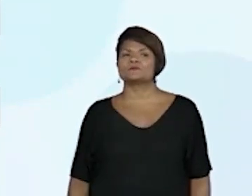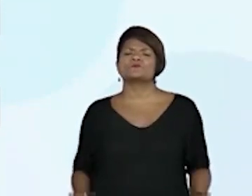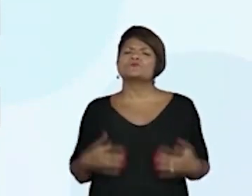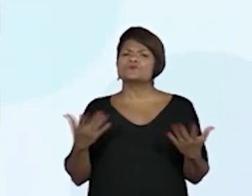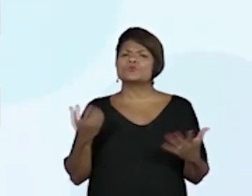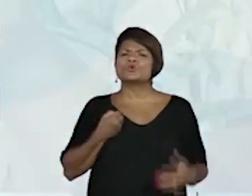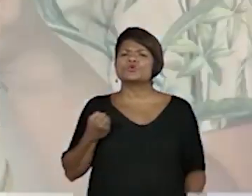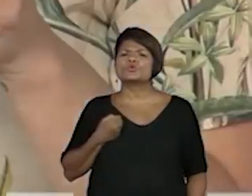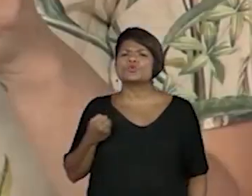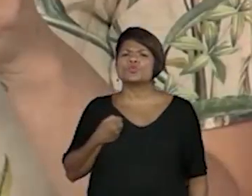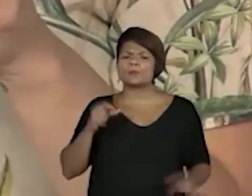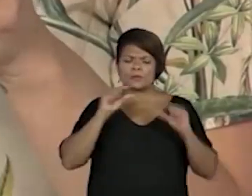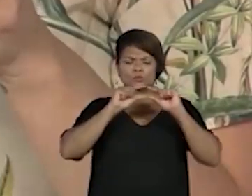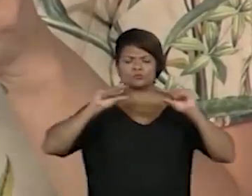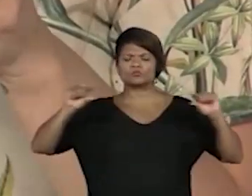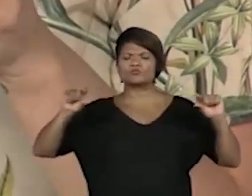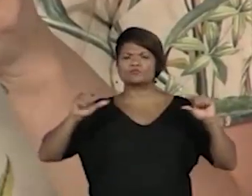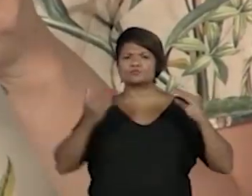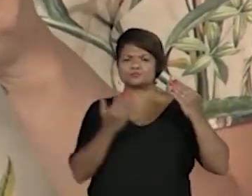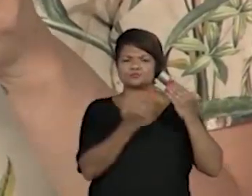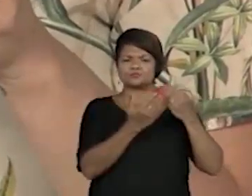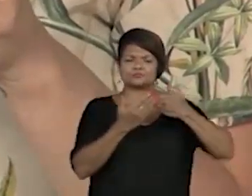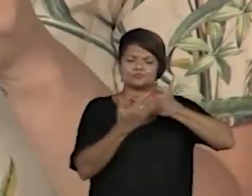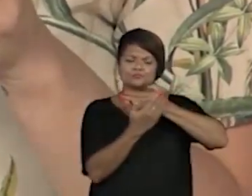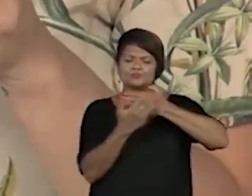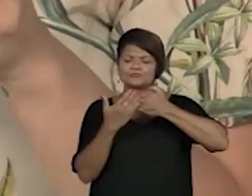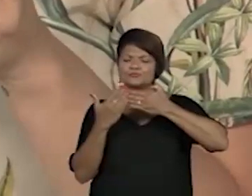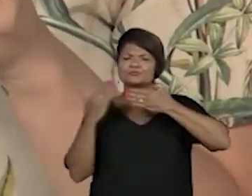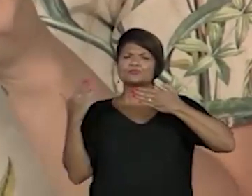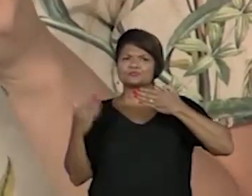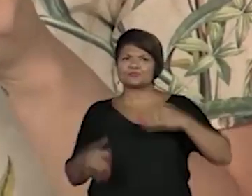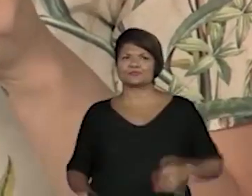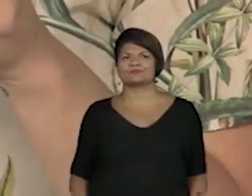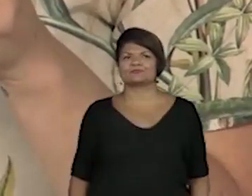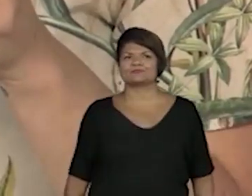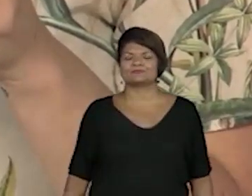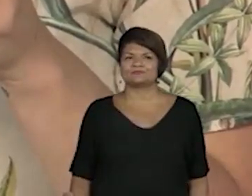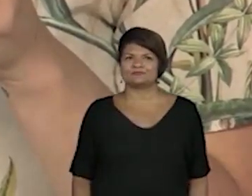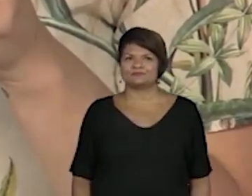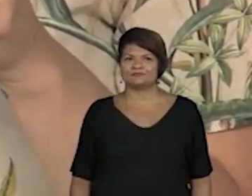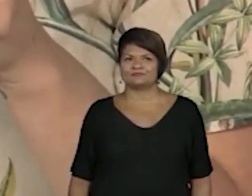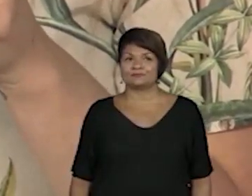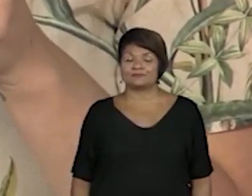forma pensando... ah, elas já estão colocando lá pra gente, né? O